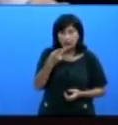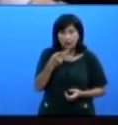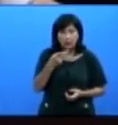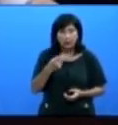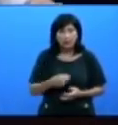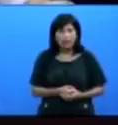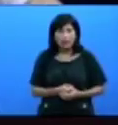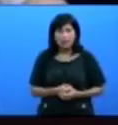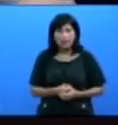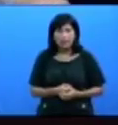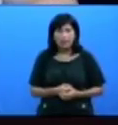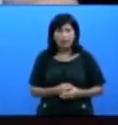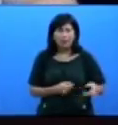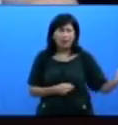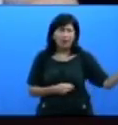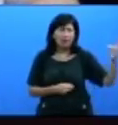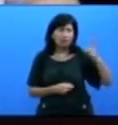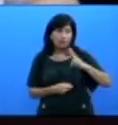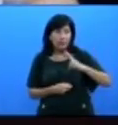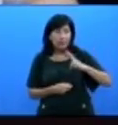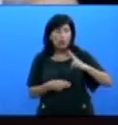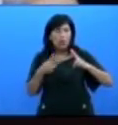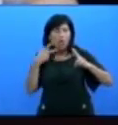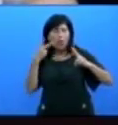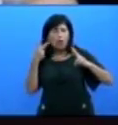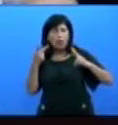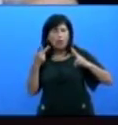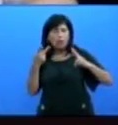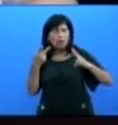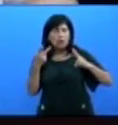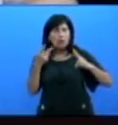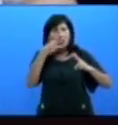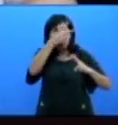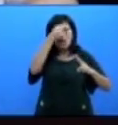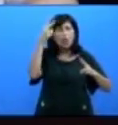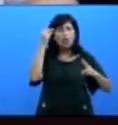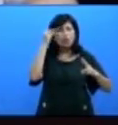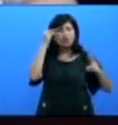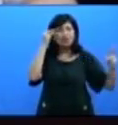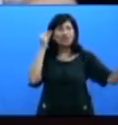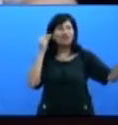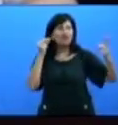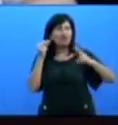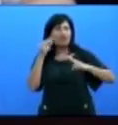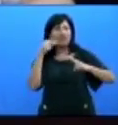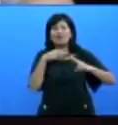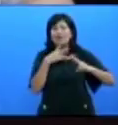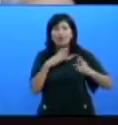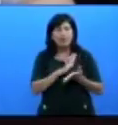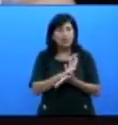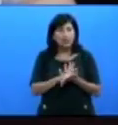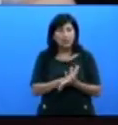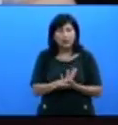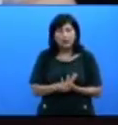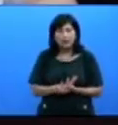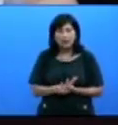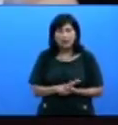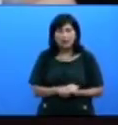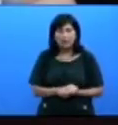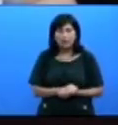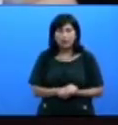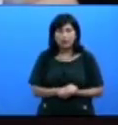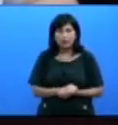da administração. A gente não viu nenhuma sinalização no sentido de acertar, por exemplo, o